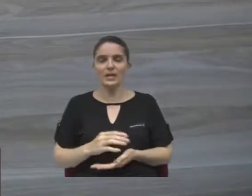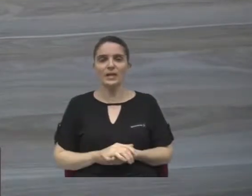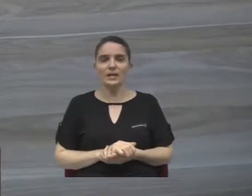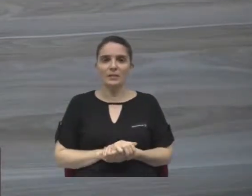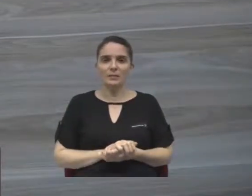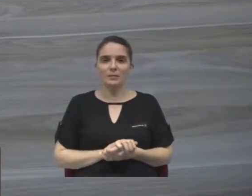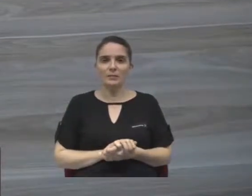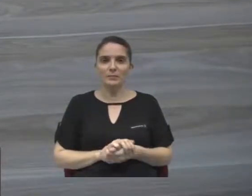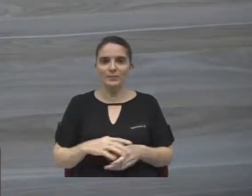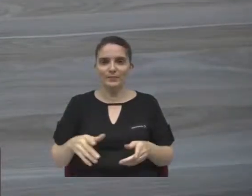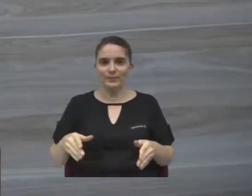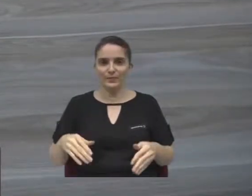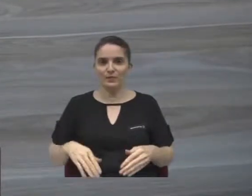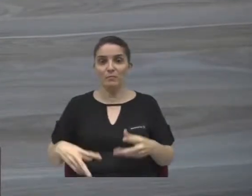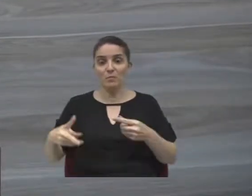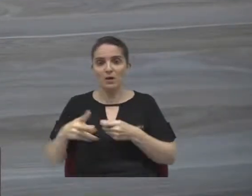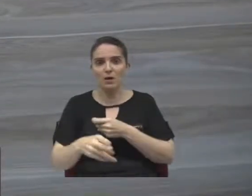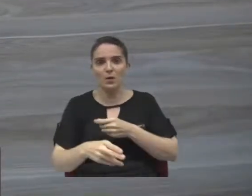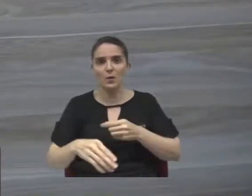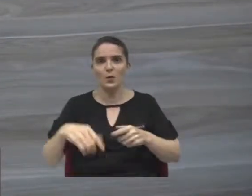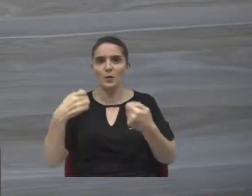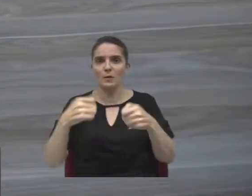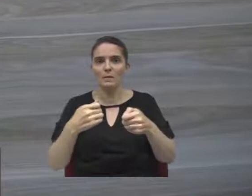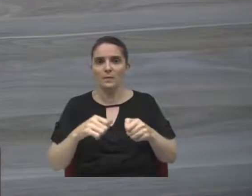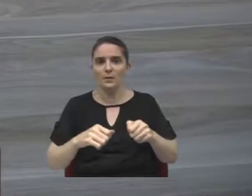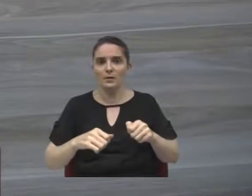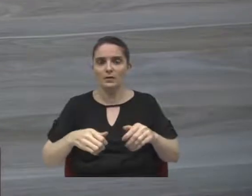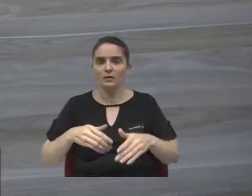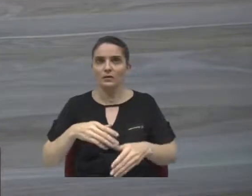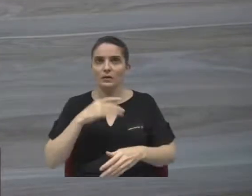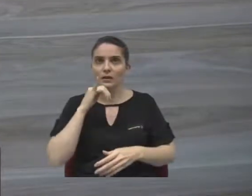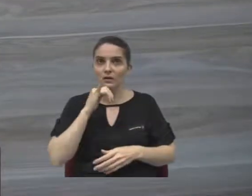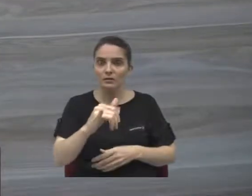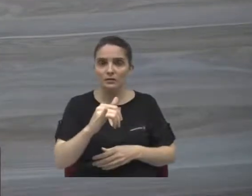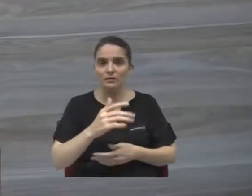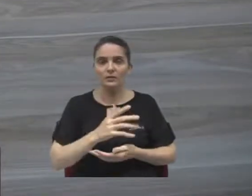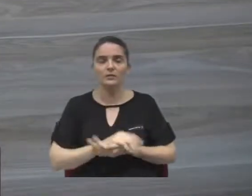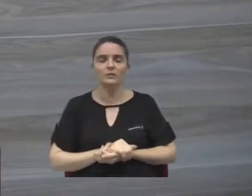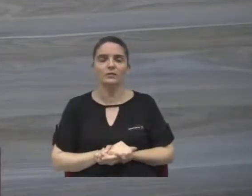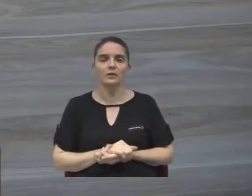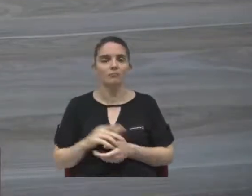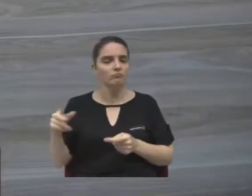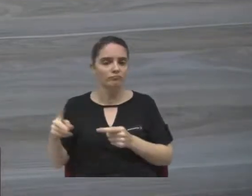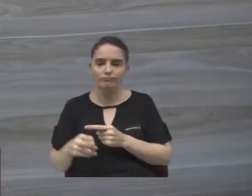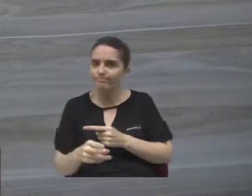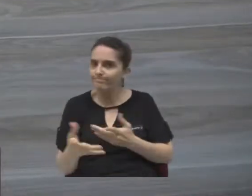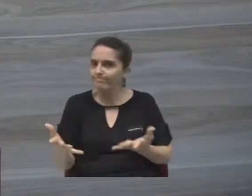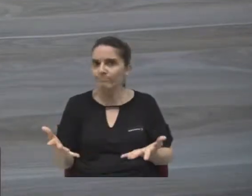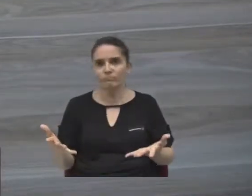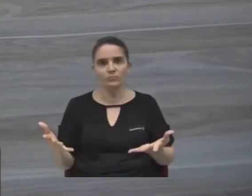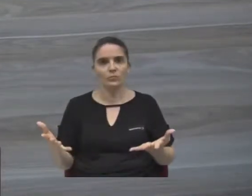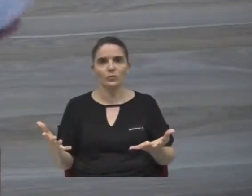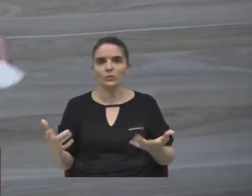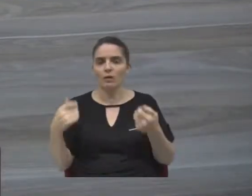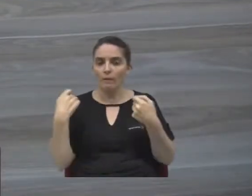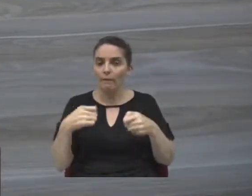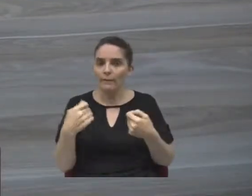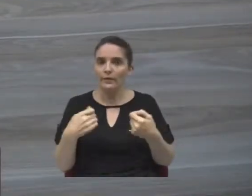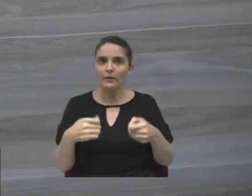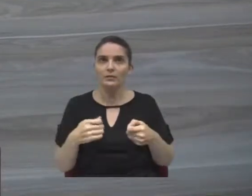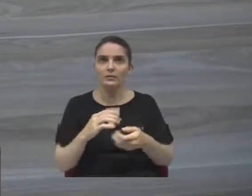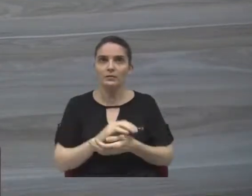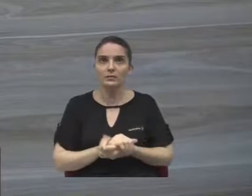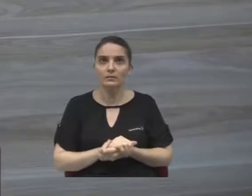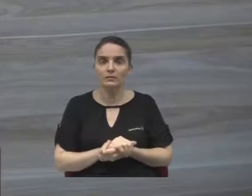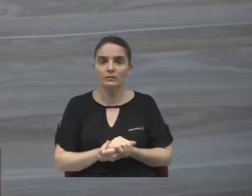para inaugurar. Lá está na placa, inaugurar dia 12 de abril e ainda não inaugurou. Estão as moscas. Só um minutinho, senhor presidente,